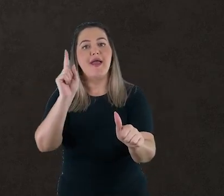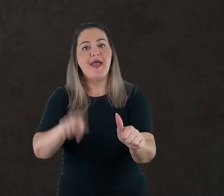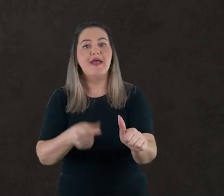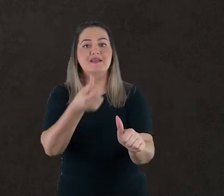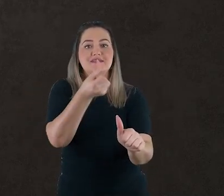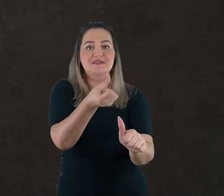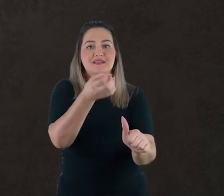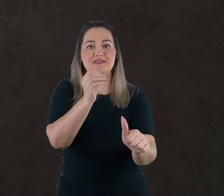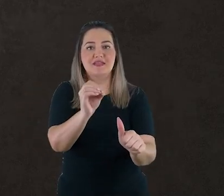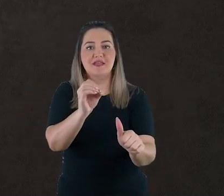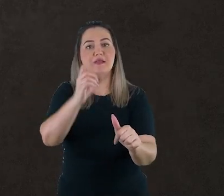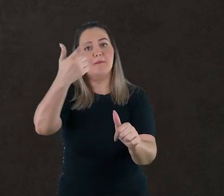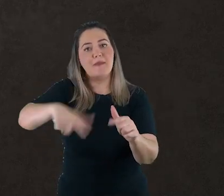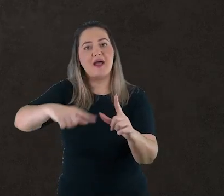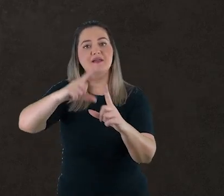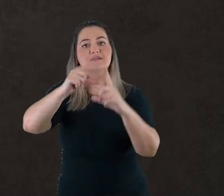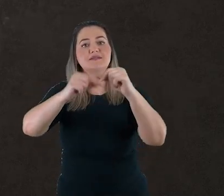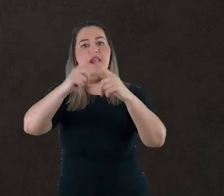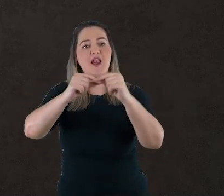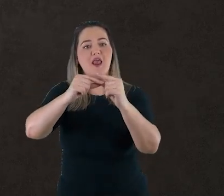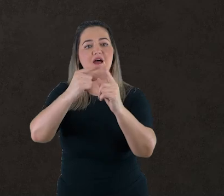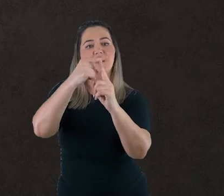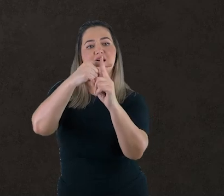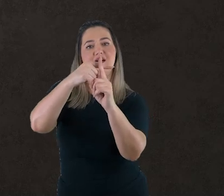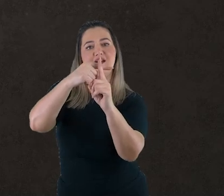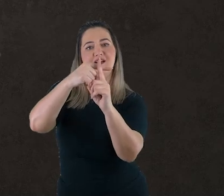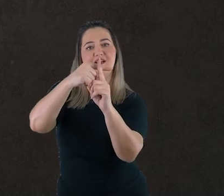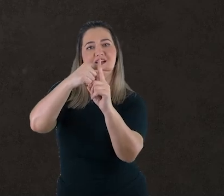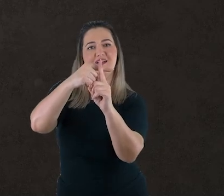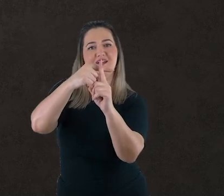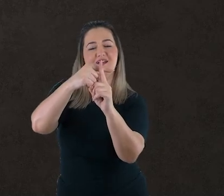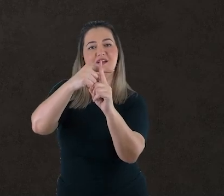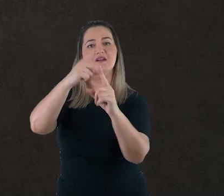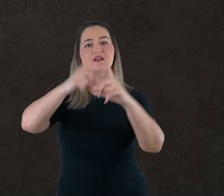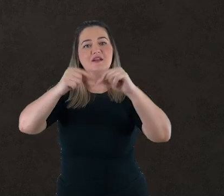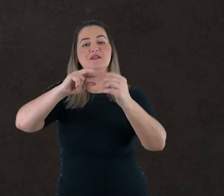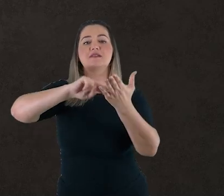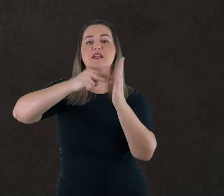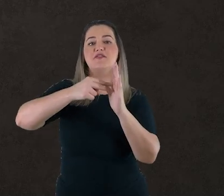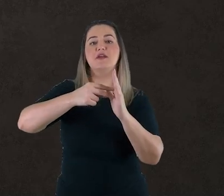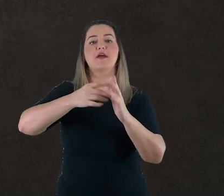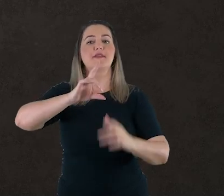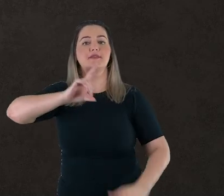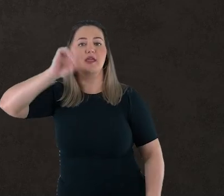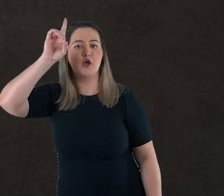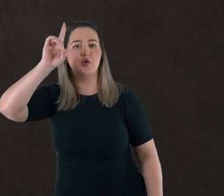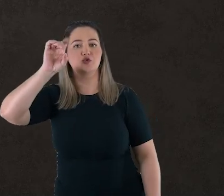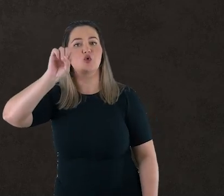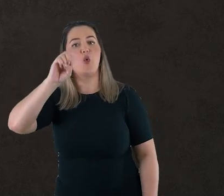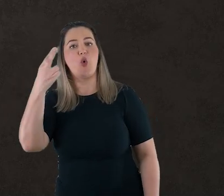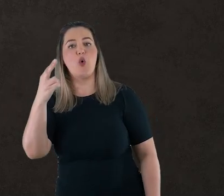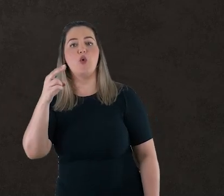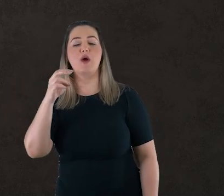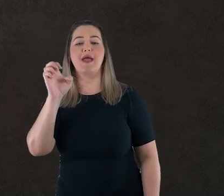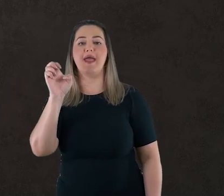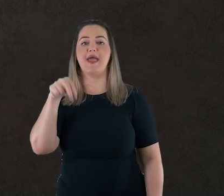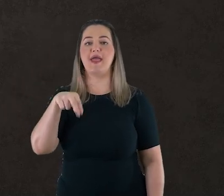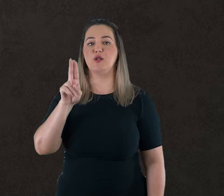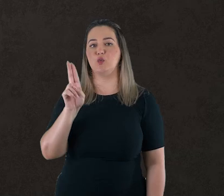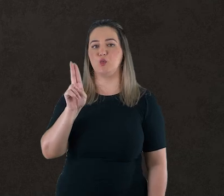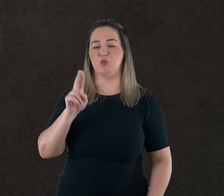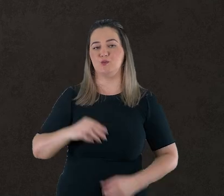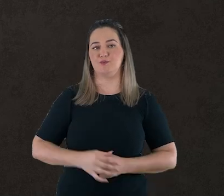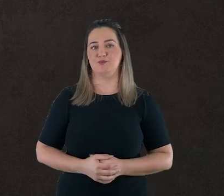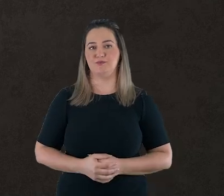uma estrela, que também tem o significado de Dingir, que significa Deus, ou Ilu em acadiano. Perceba que